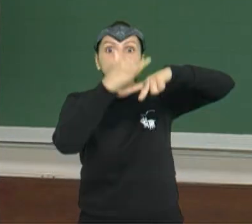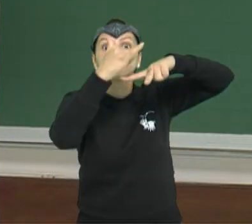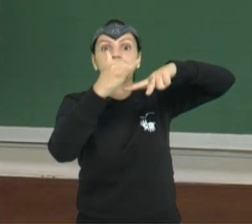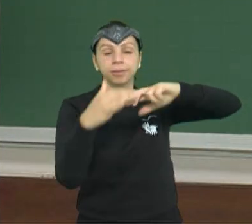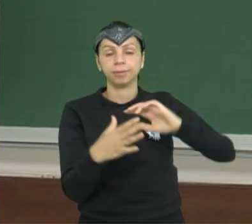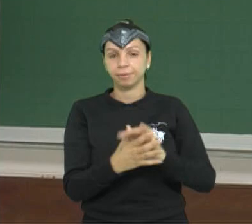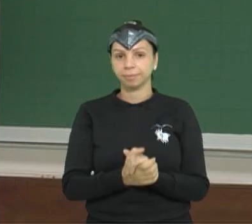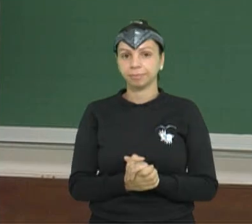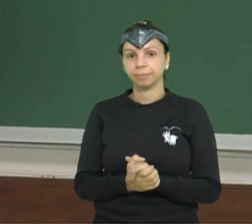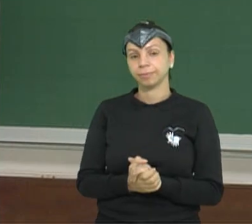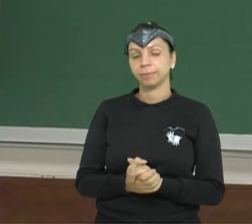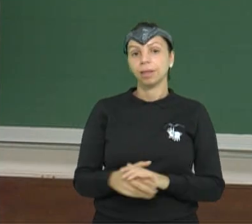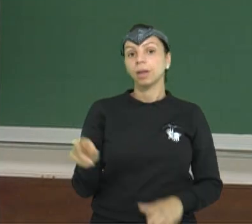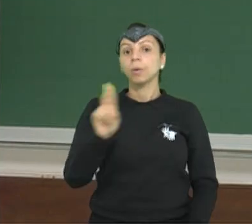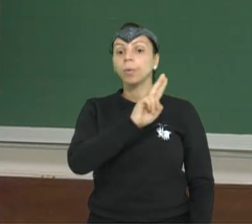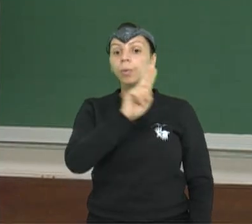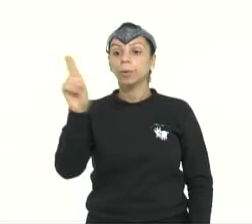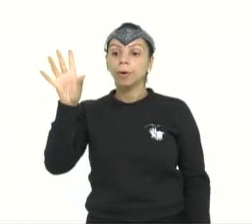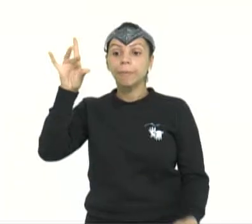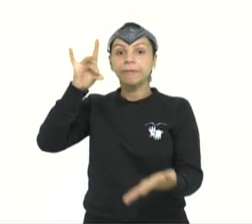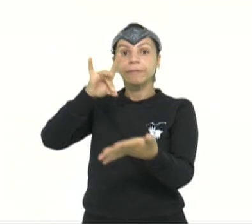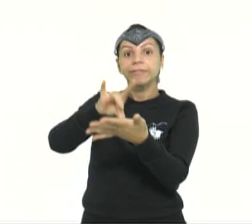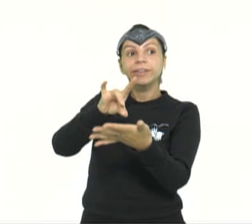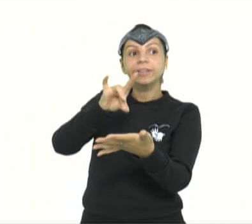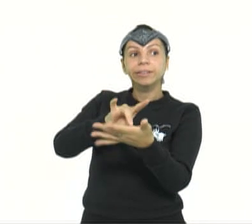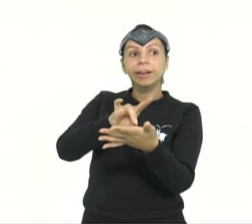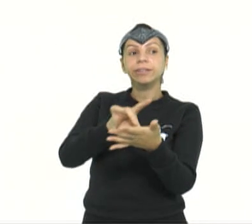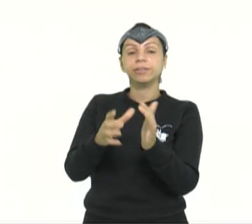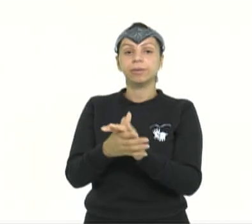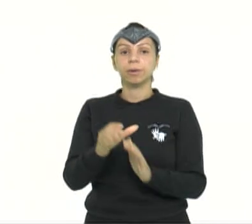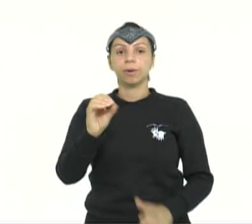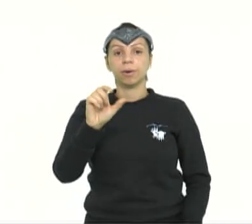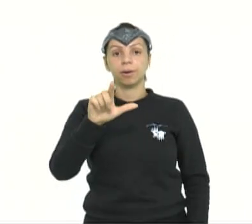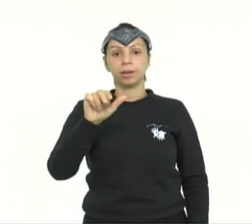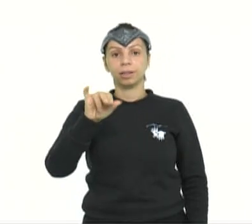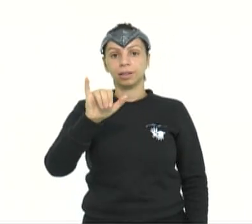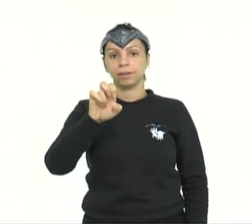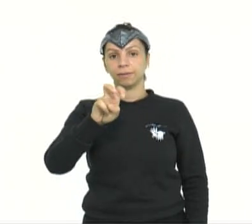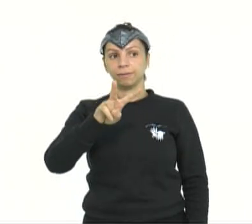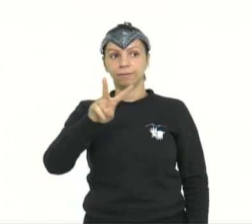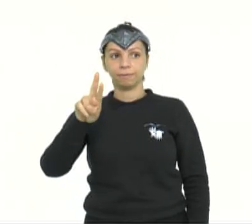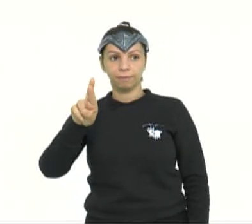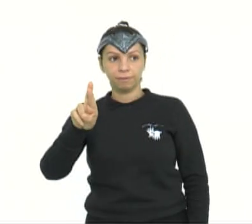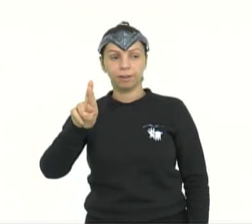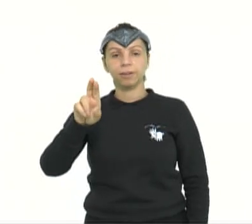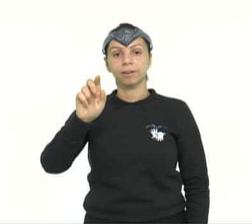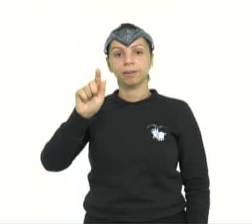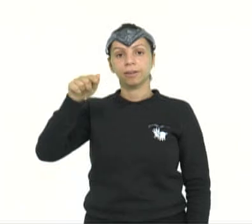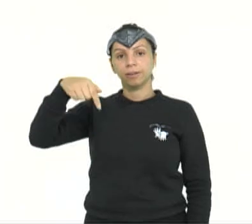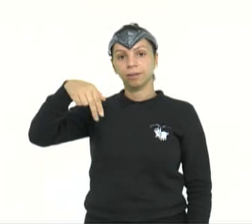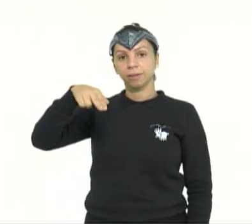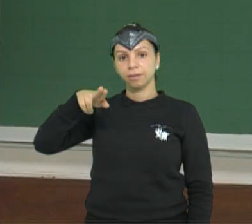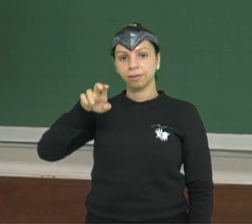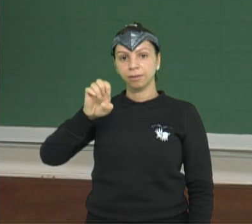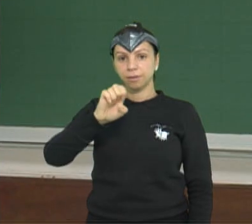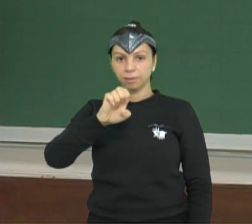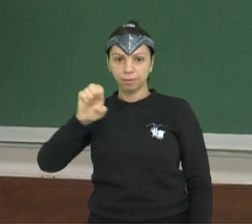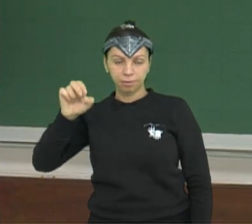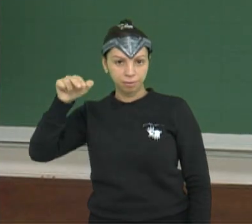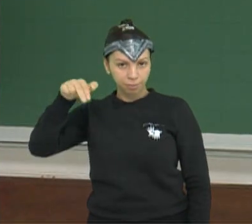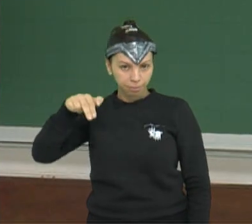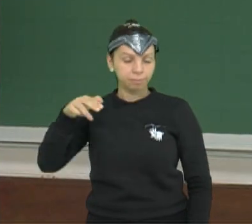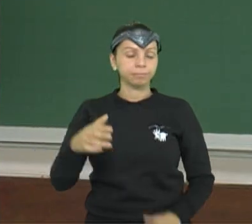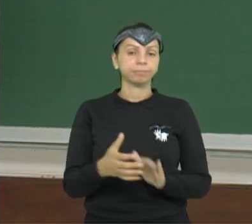acidente. E o nome real do Green Arrow é o Oliver Queen. Você já sabia essas informações, não